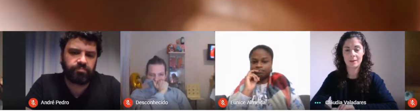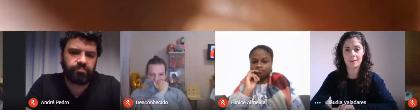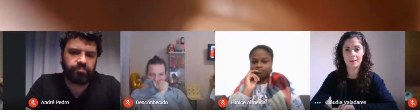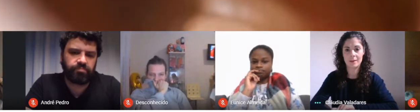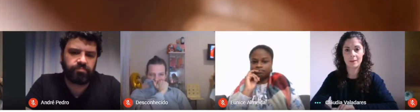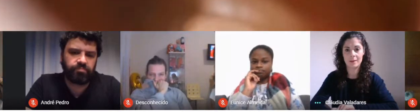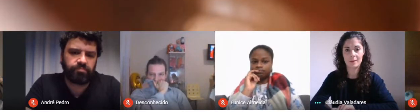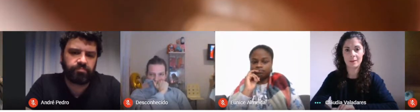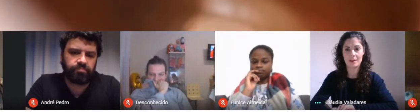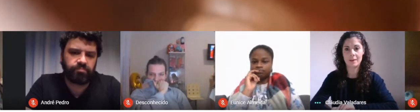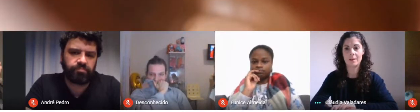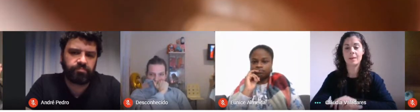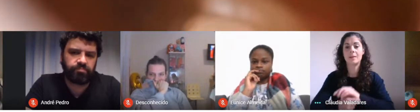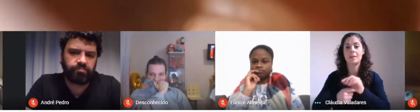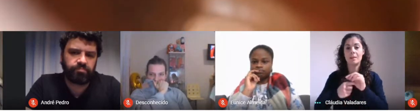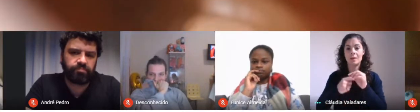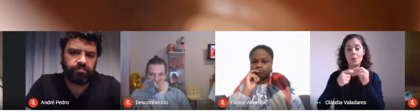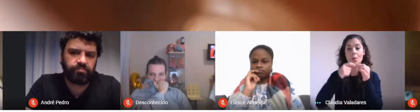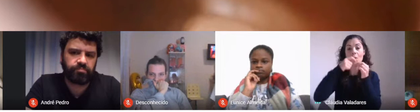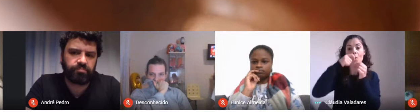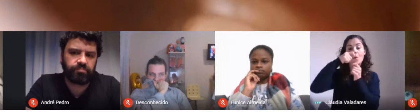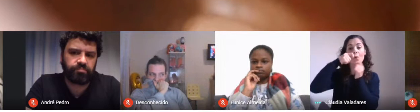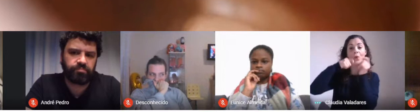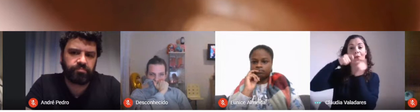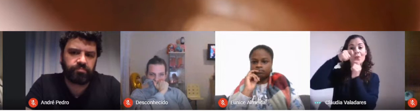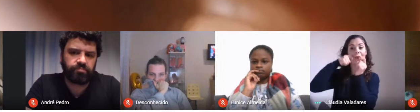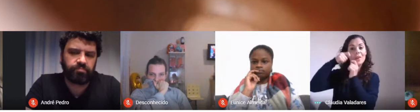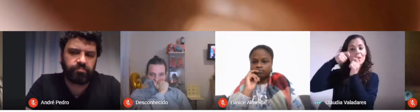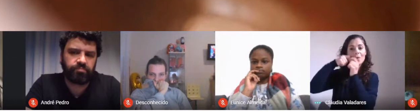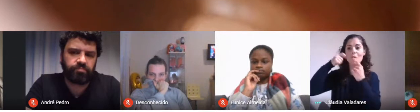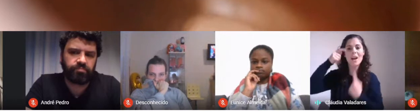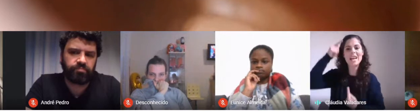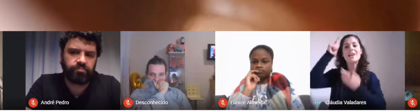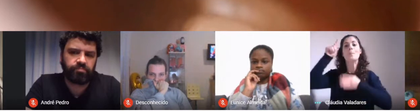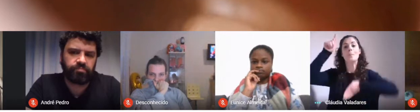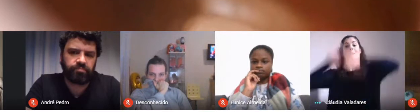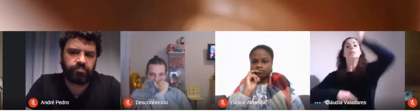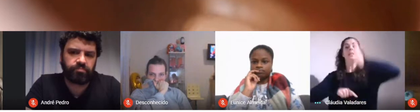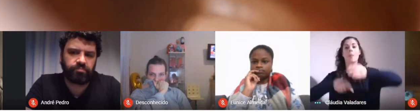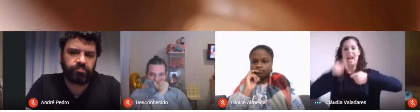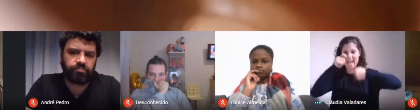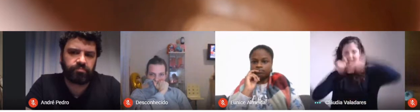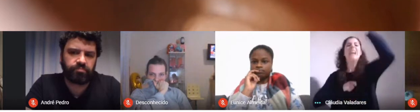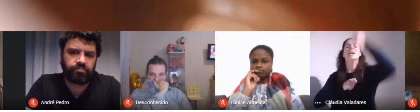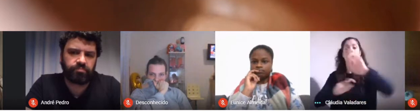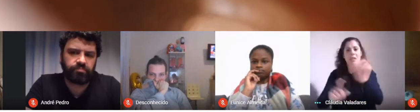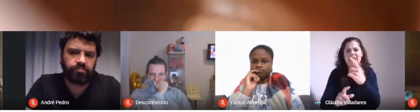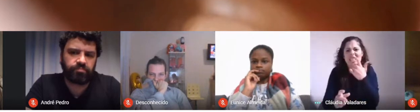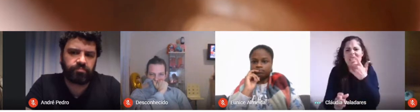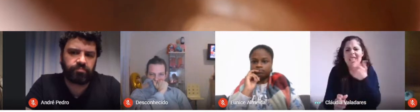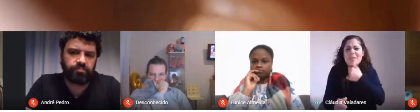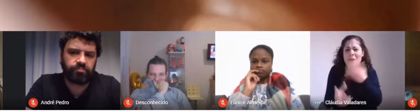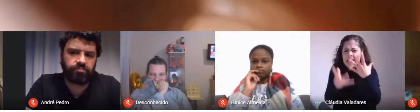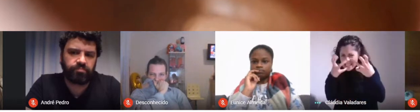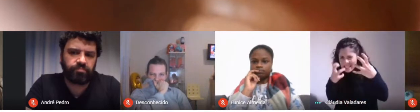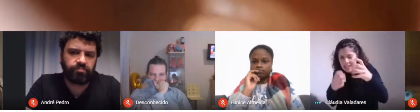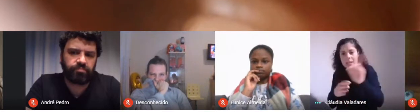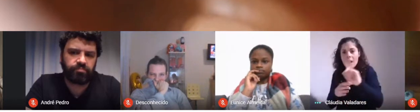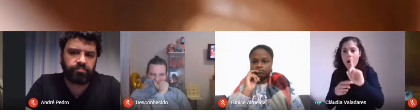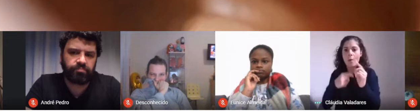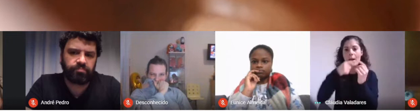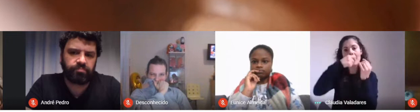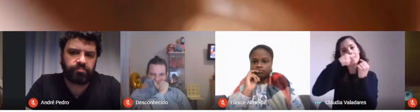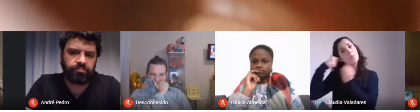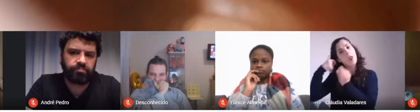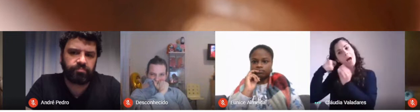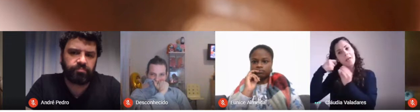o dente, ou seja, o fio deve ir contra o dente e não ir de forma reta, senão vai aleijar a nossa gengiva e não